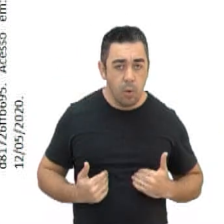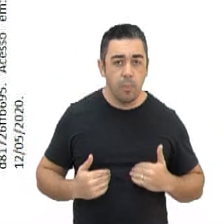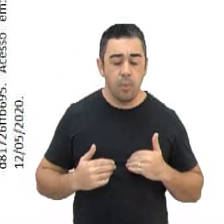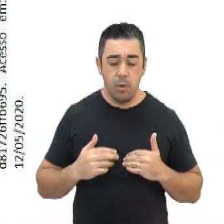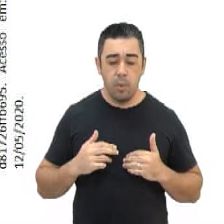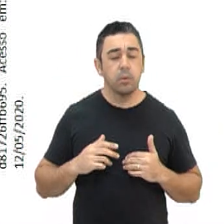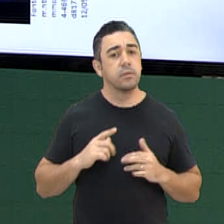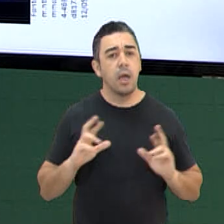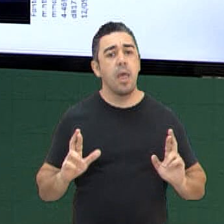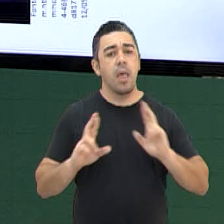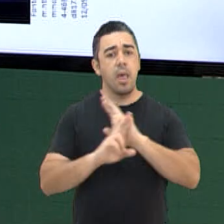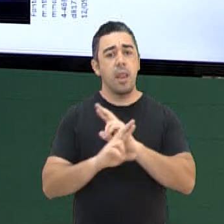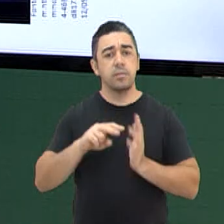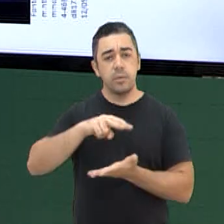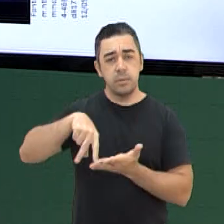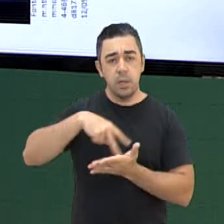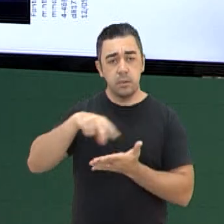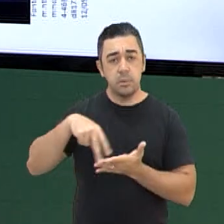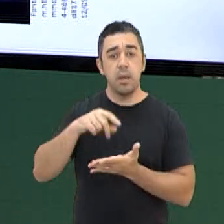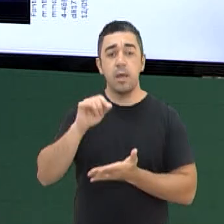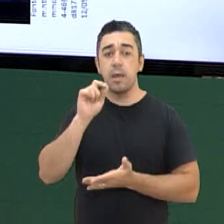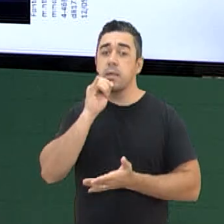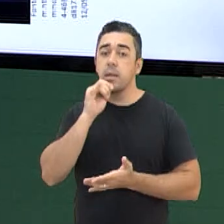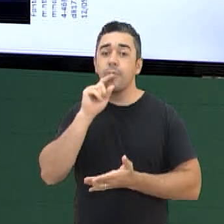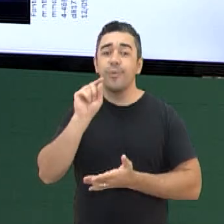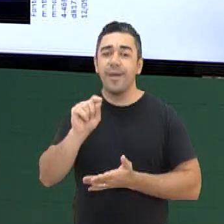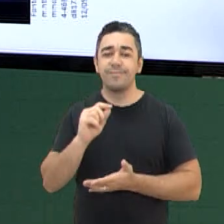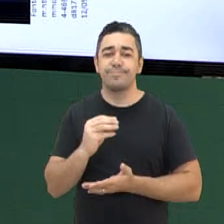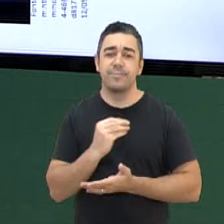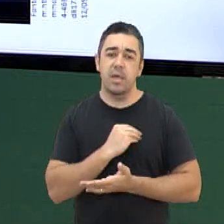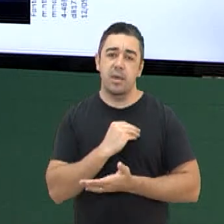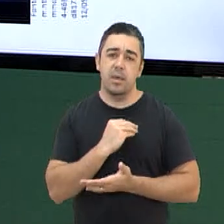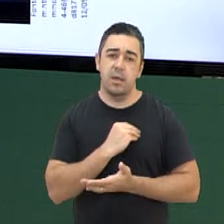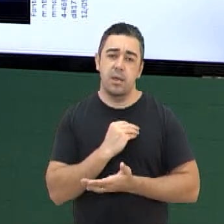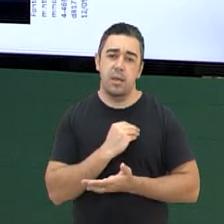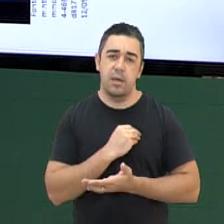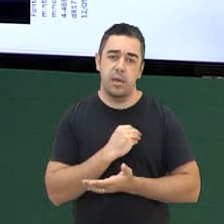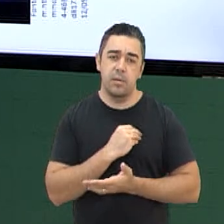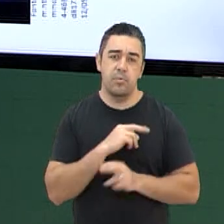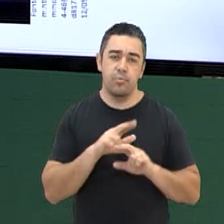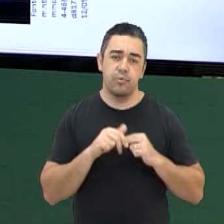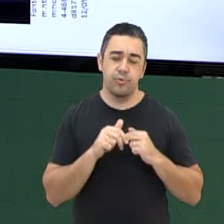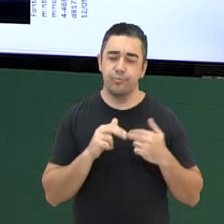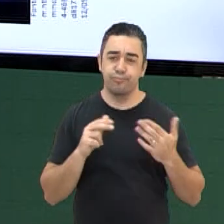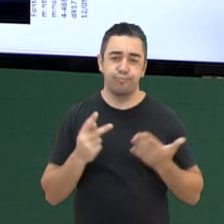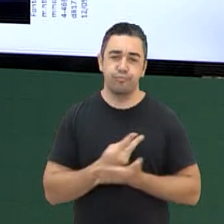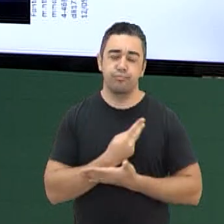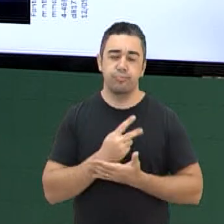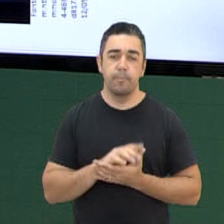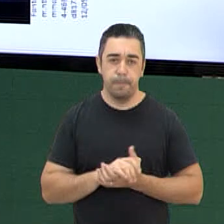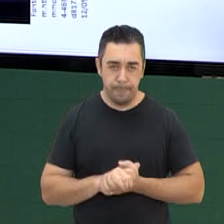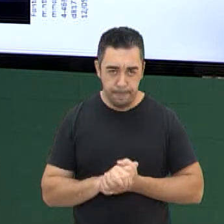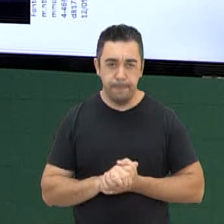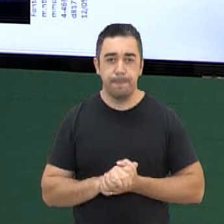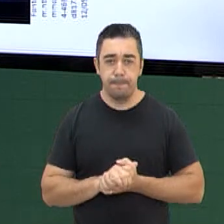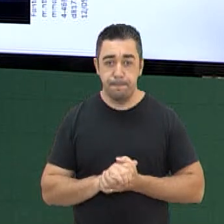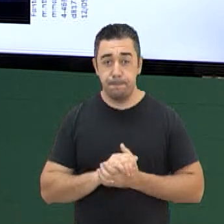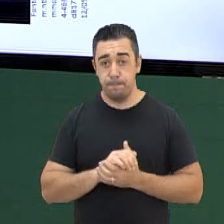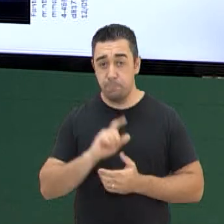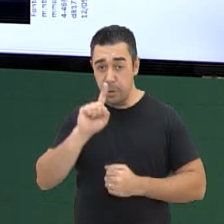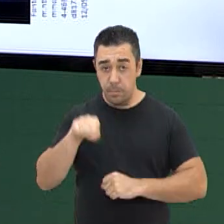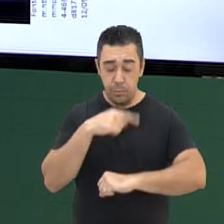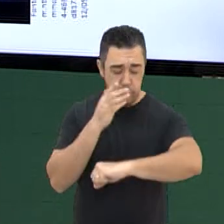à dança, elas são consideradas pecado e são consideradas profanas. Depois,